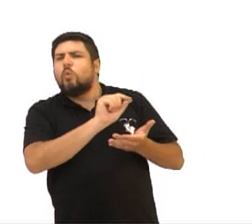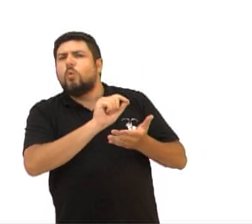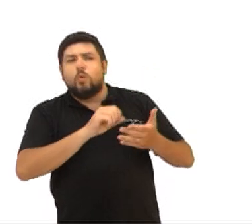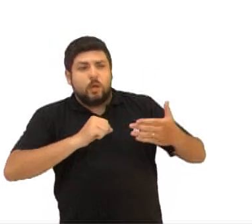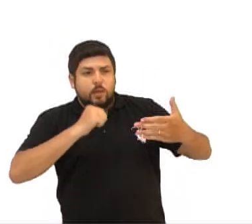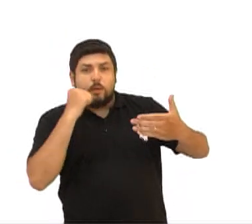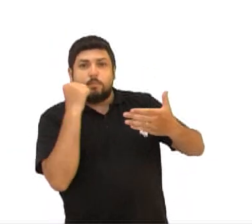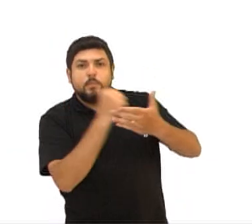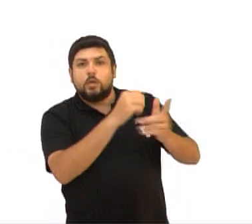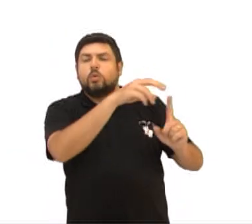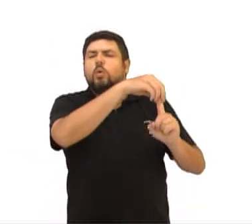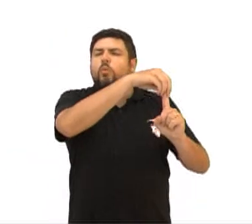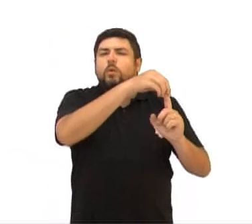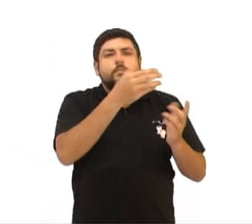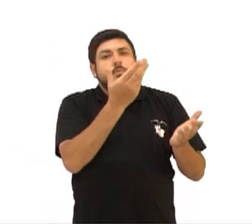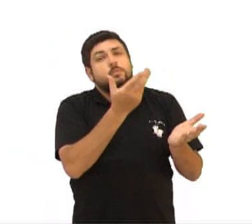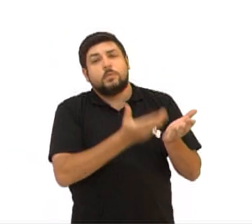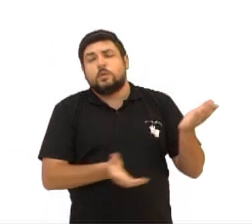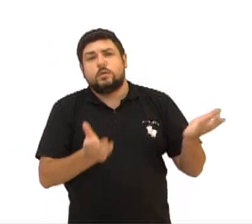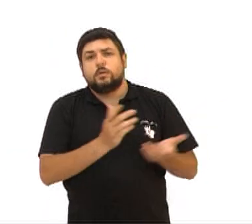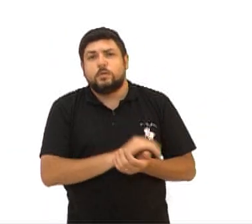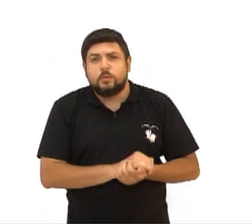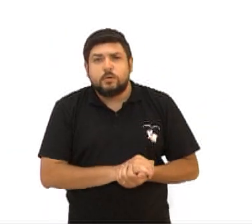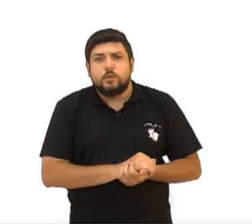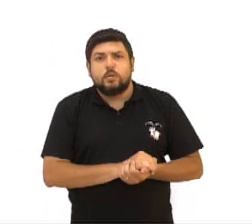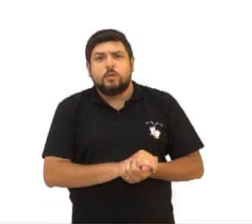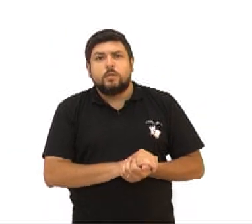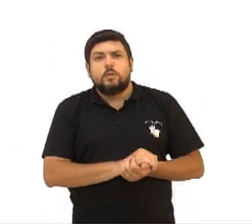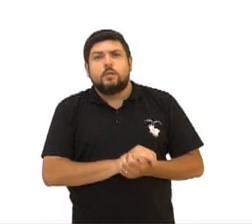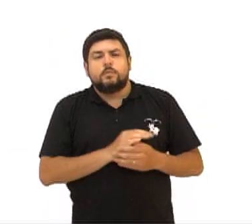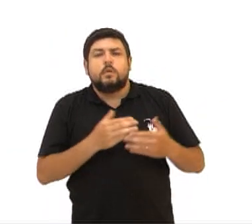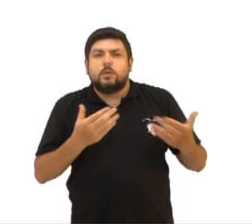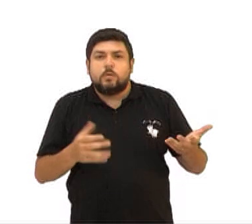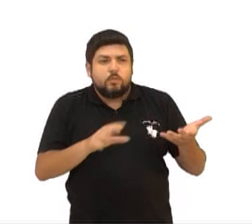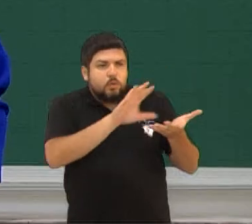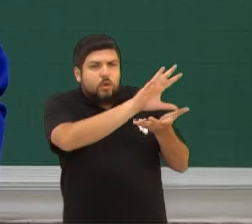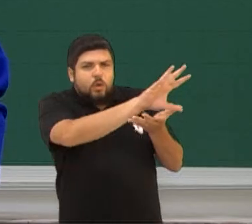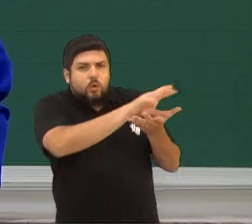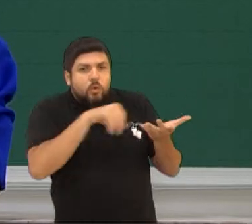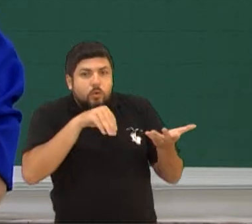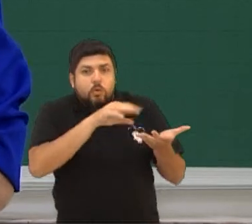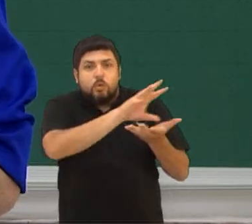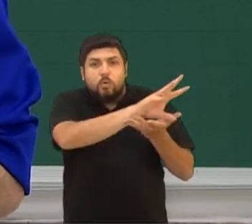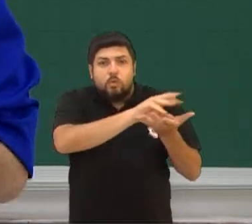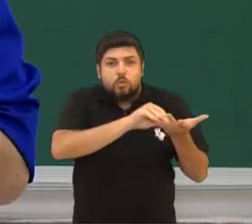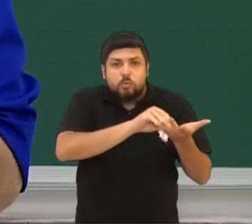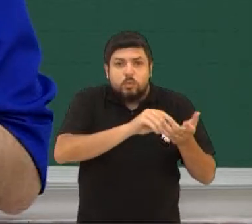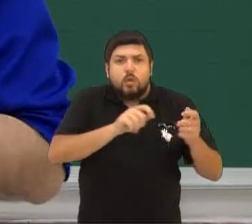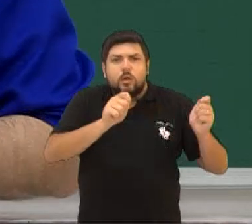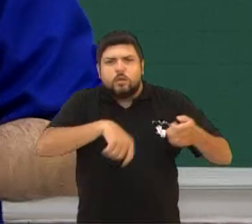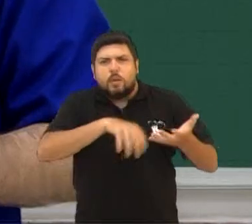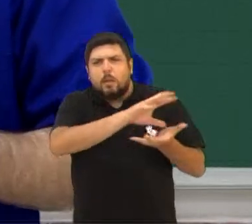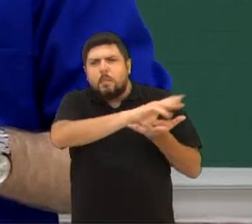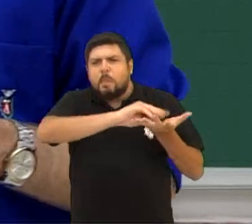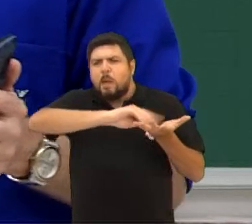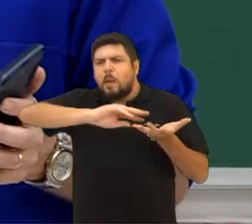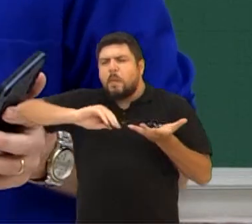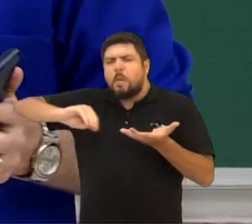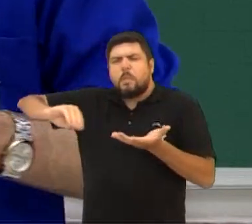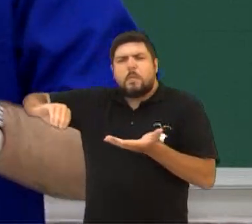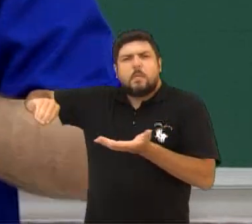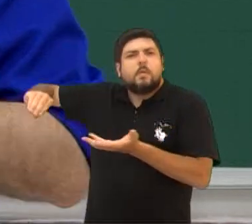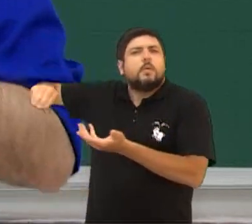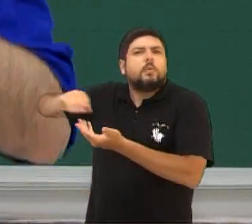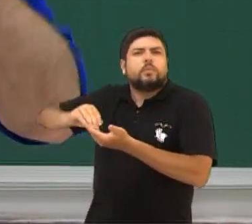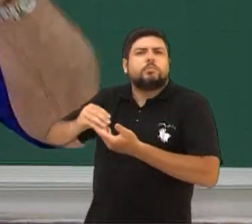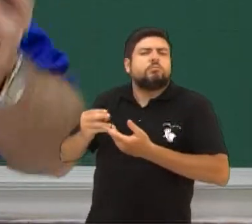de raridade. Benjamin vai dizer que a partir das técnicas de reprodução eu posso fazer cópias infinitas de uma mesma coisa